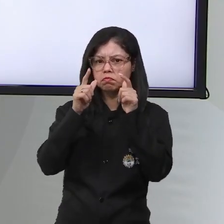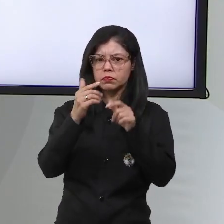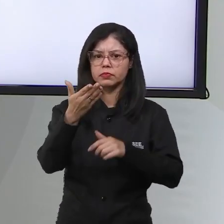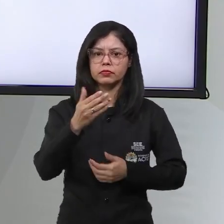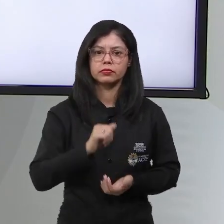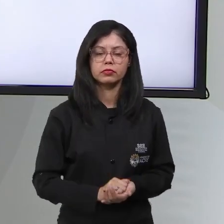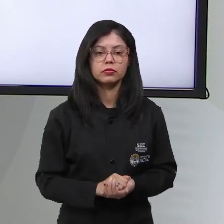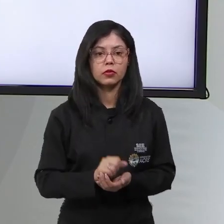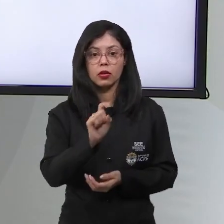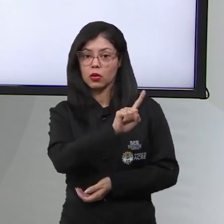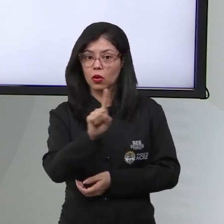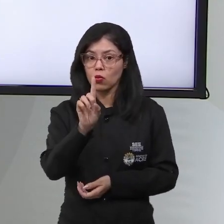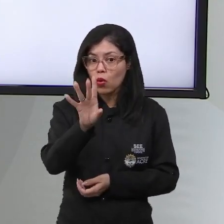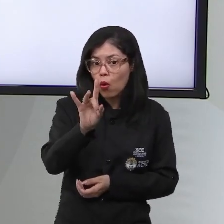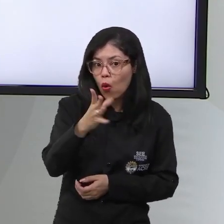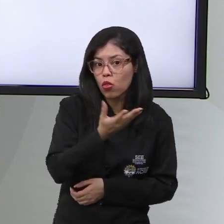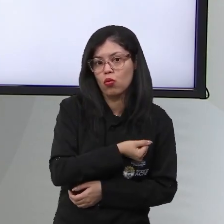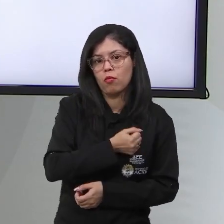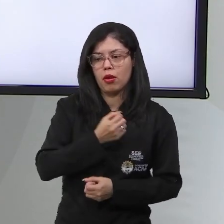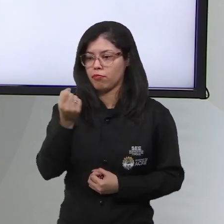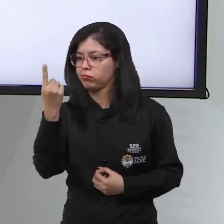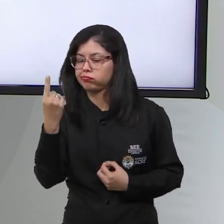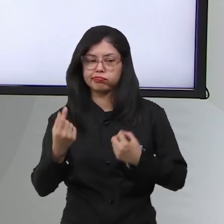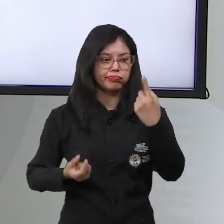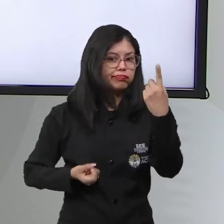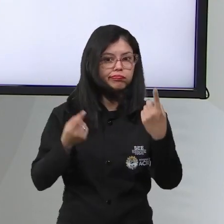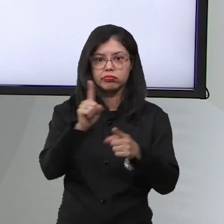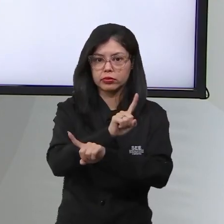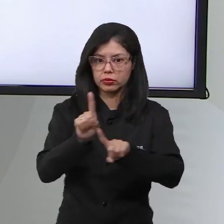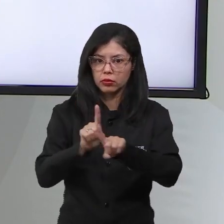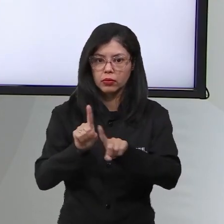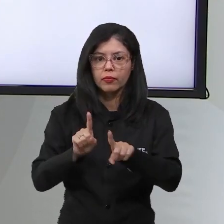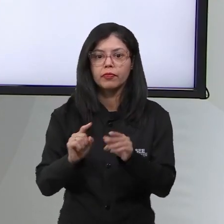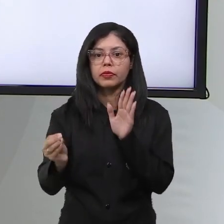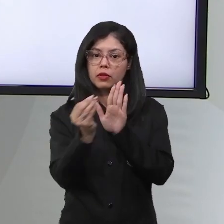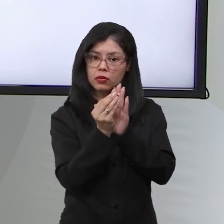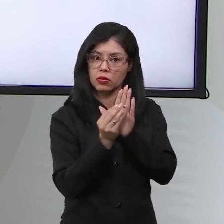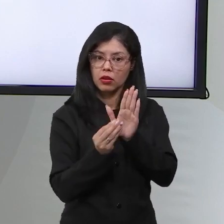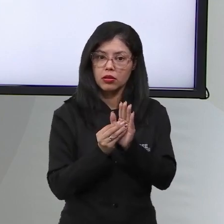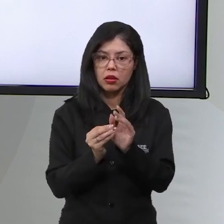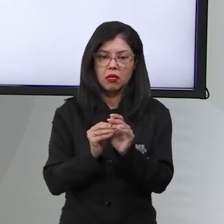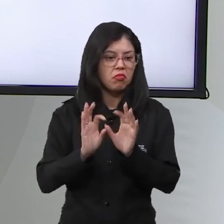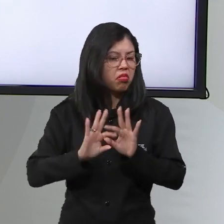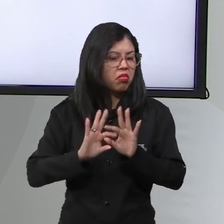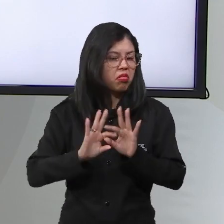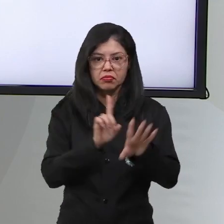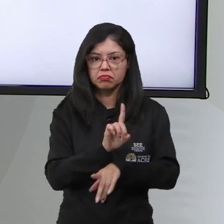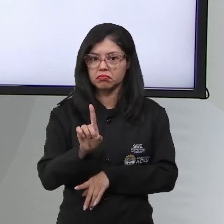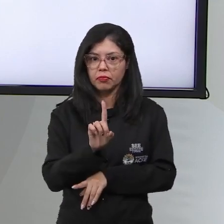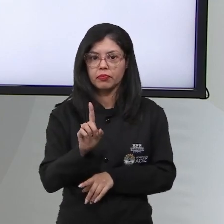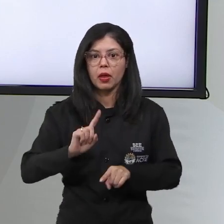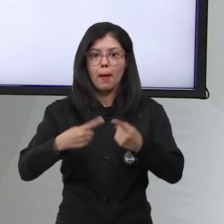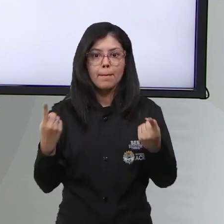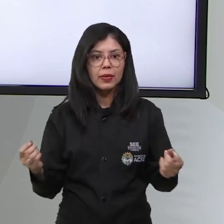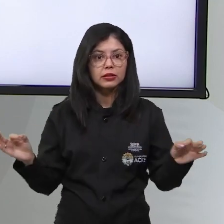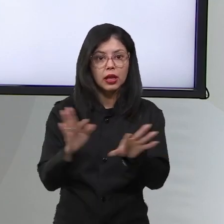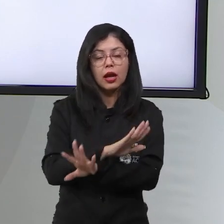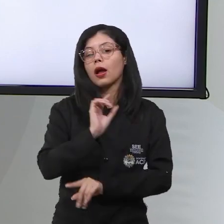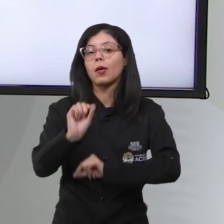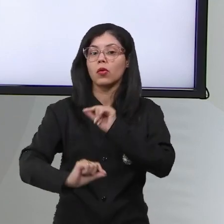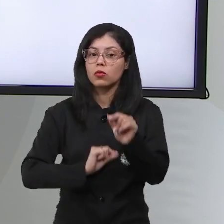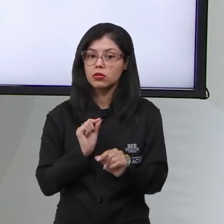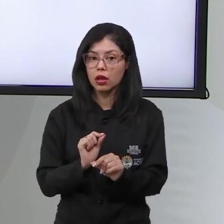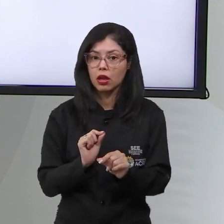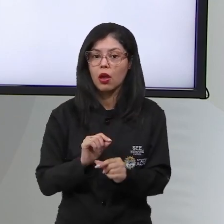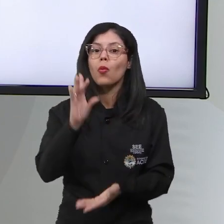atenção. Não são números aleatórios, não são dados vagos. Eles acabam correspondendo